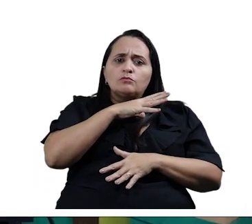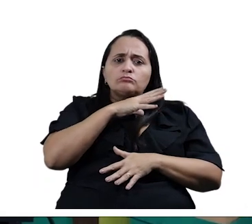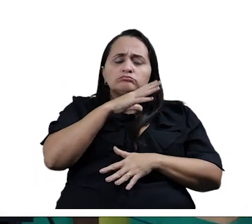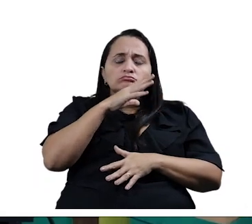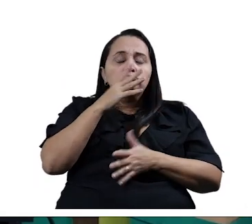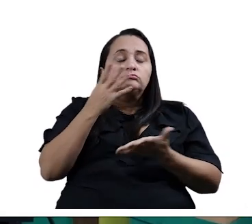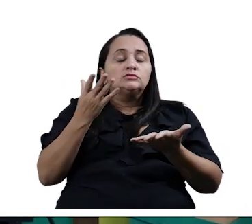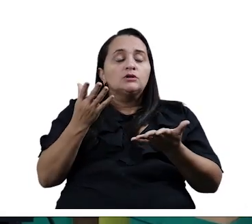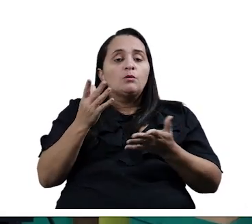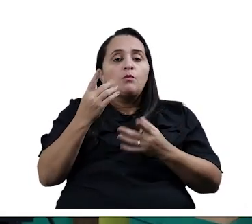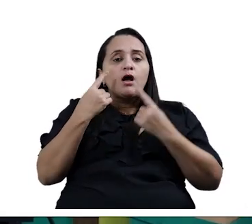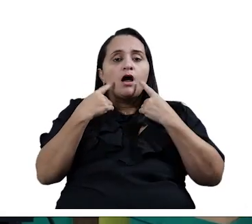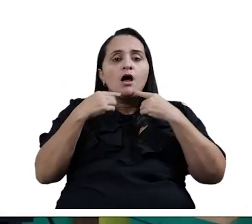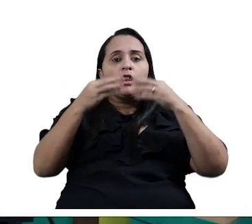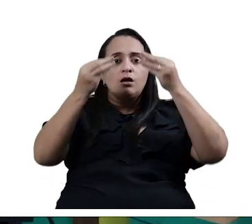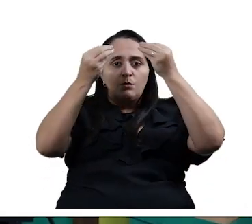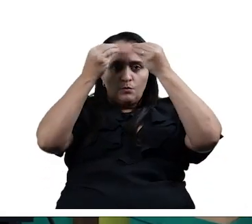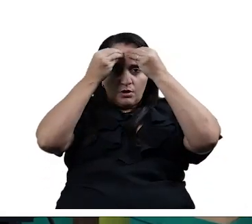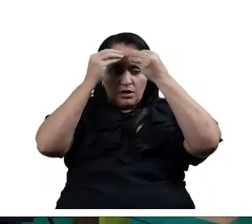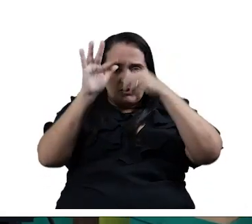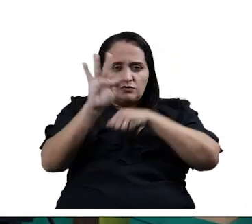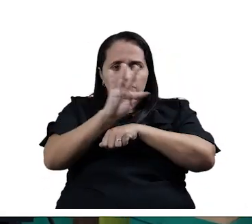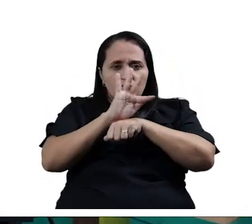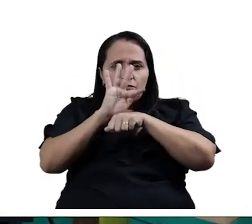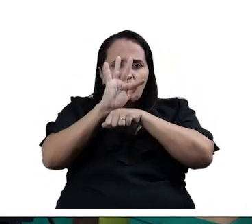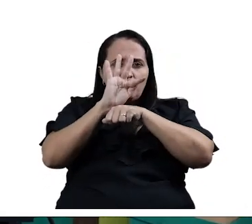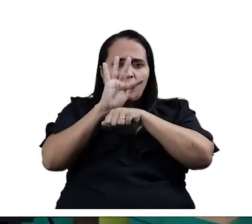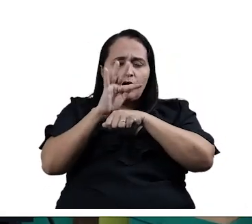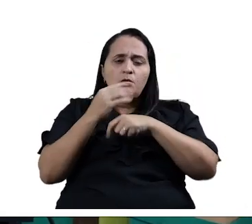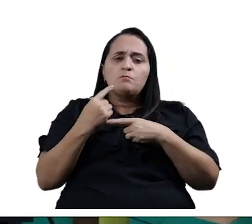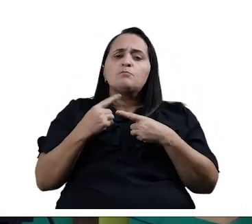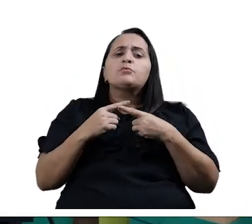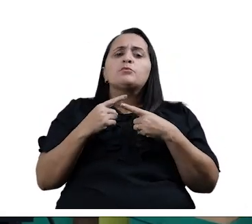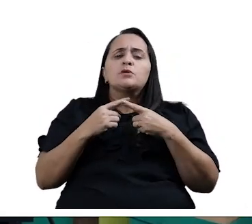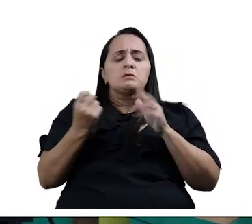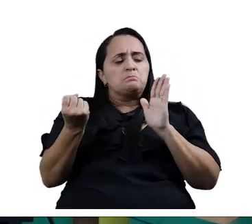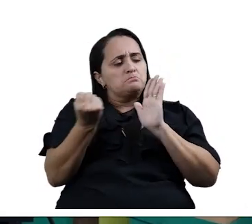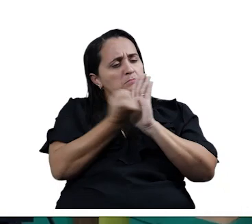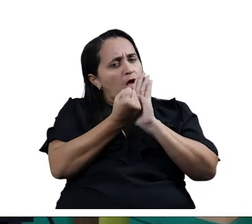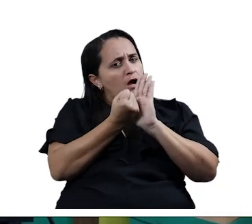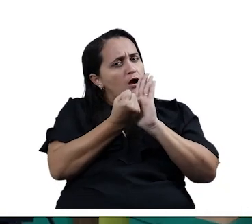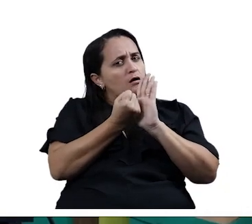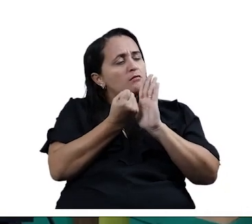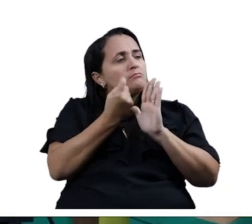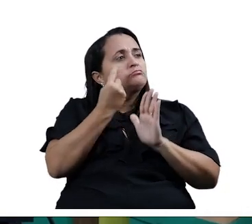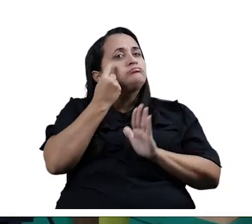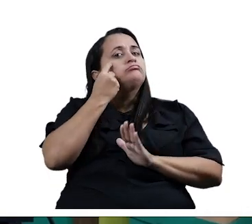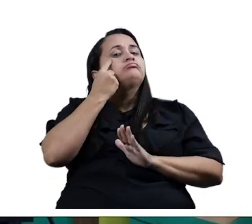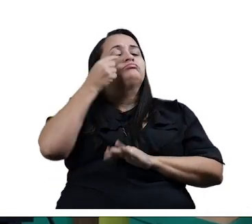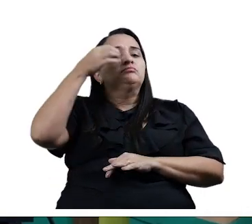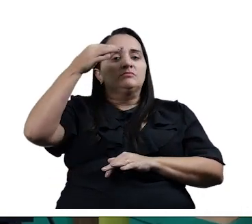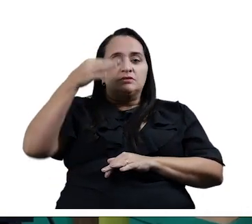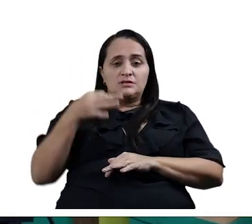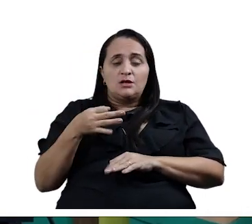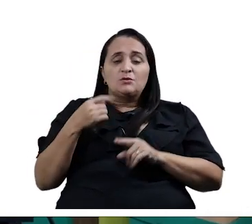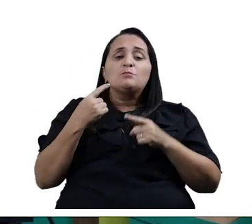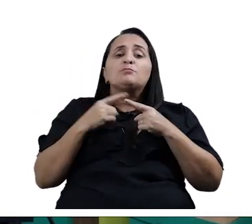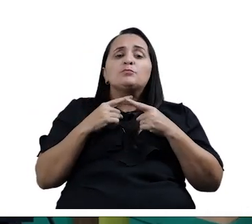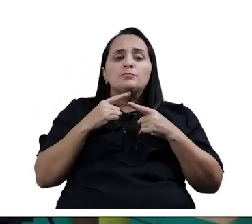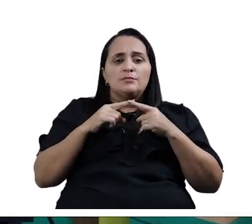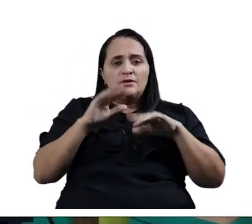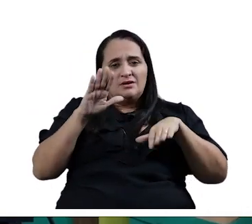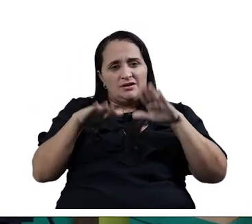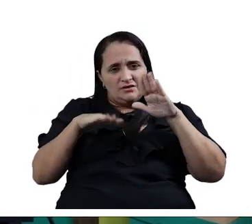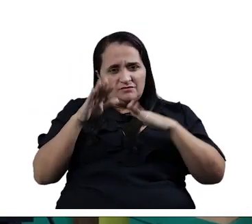formal, são as grandes marcas desse tipo de texto. Por quê? Porque às vezes a gente se depara com